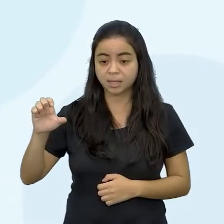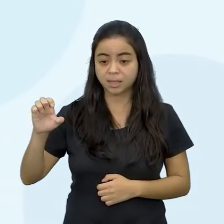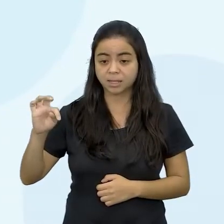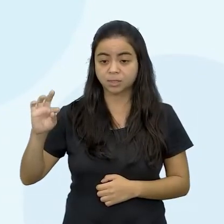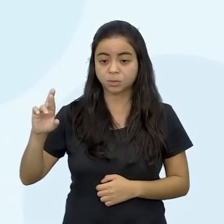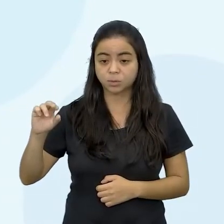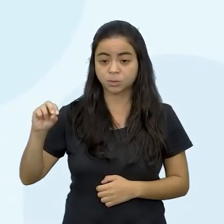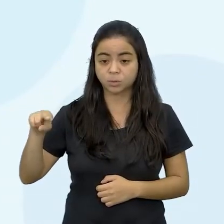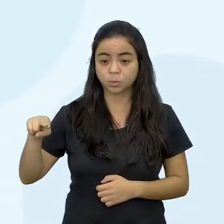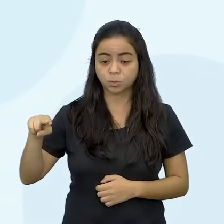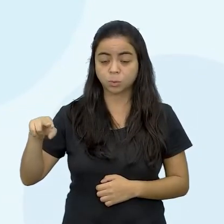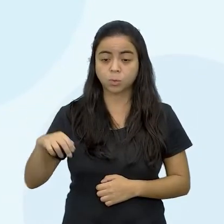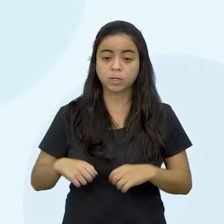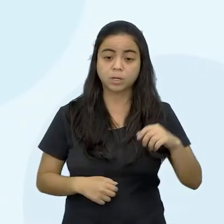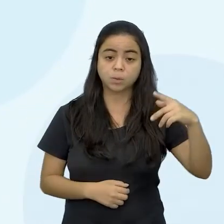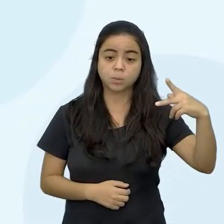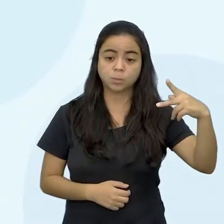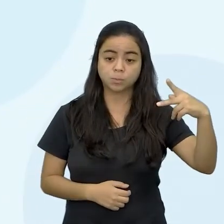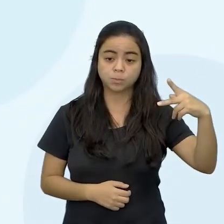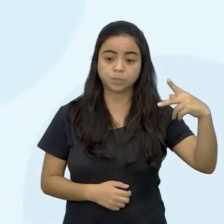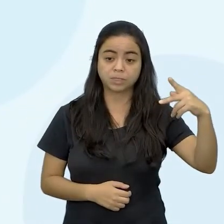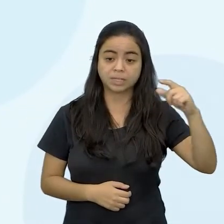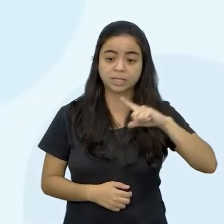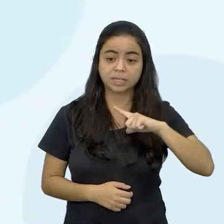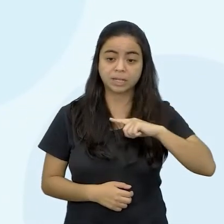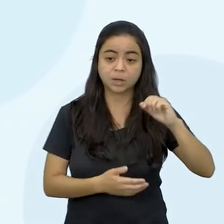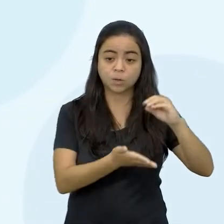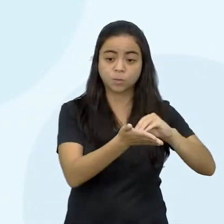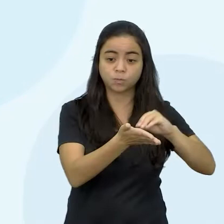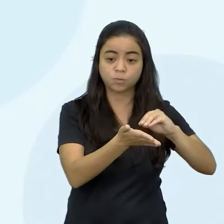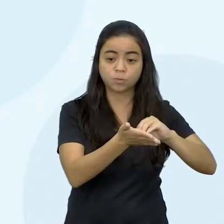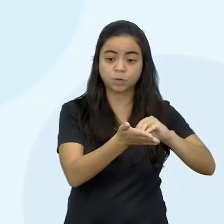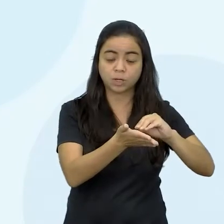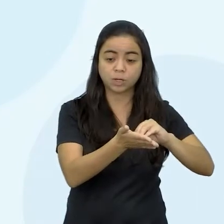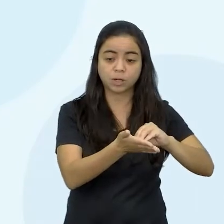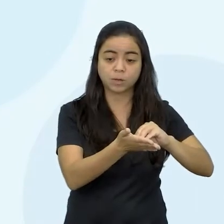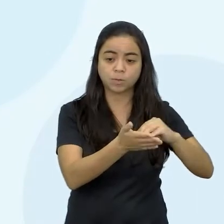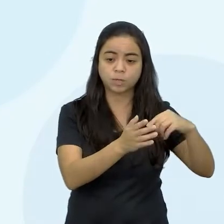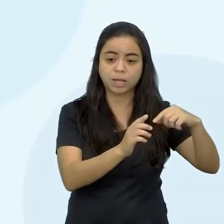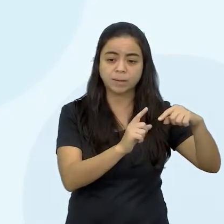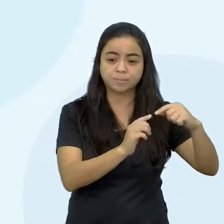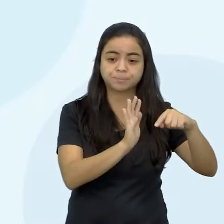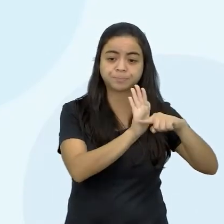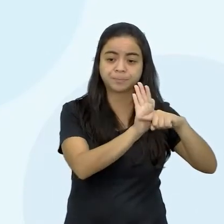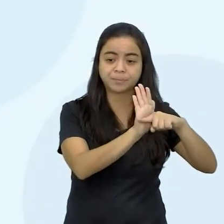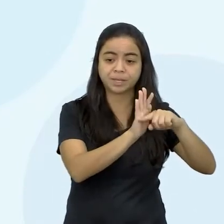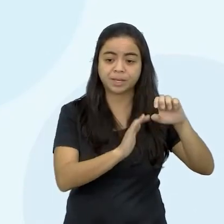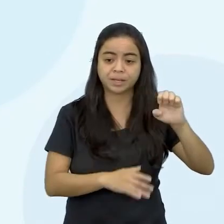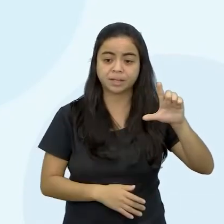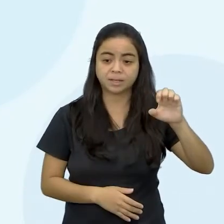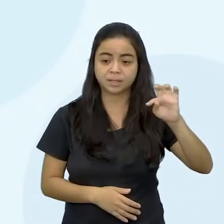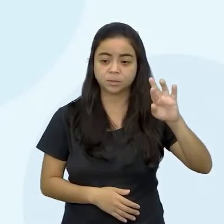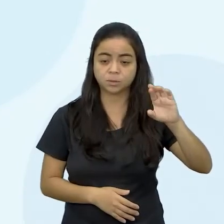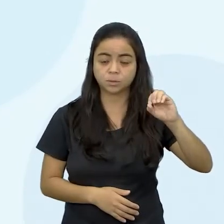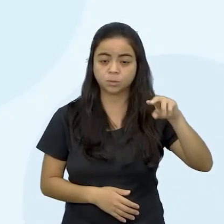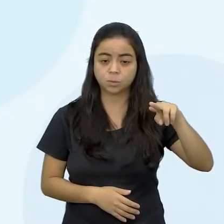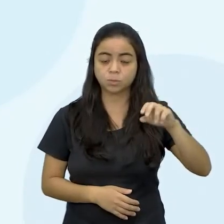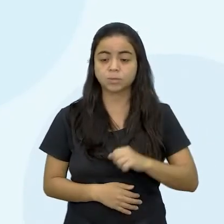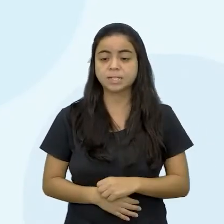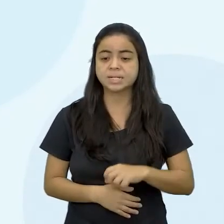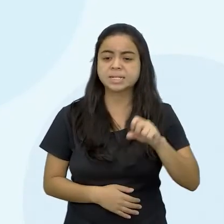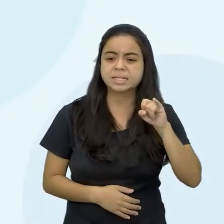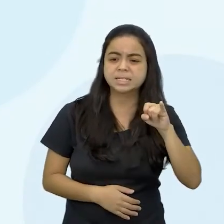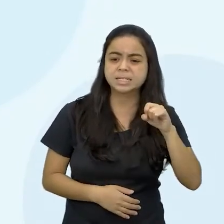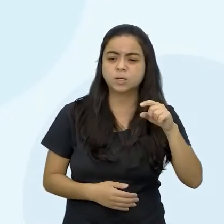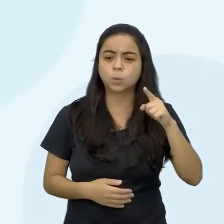e de outro lado que tem falta de elétrons e aí você vai ver que se um lado tá precisando